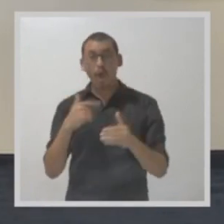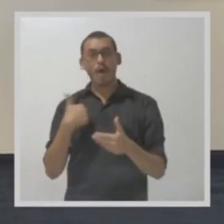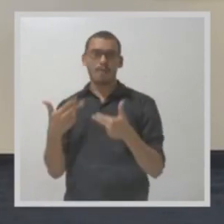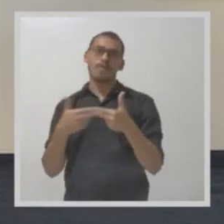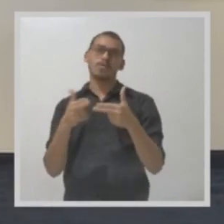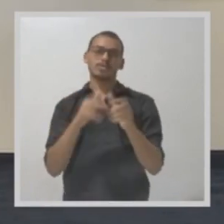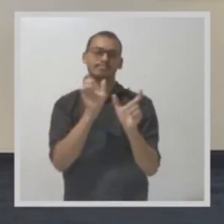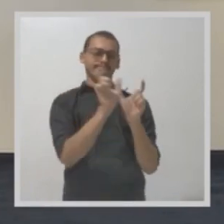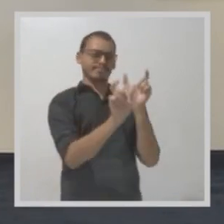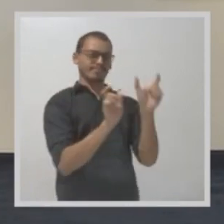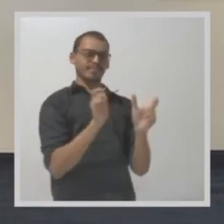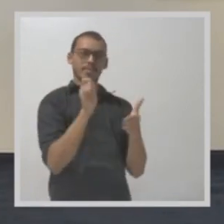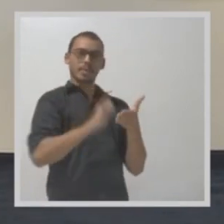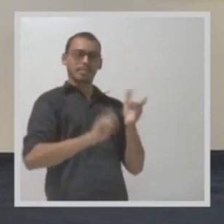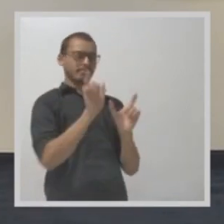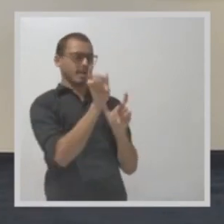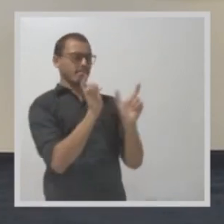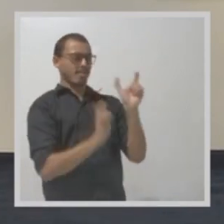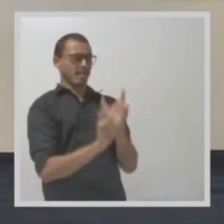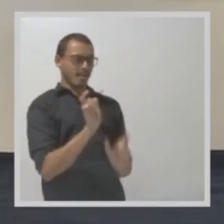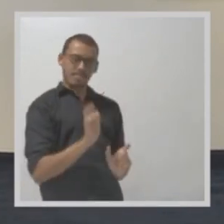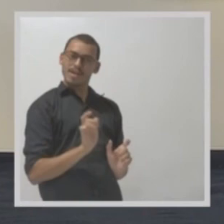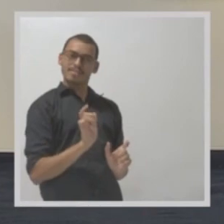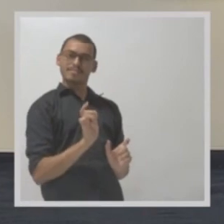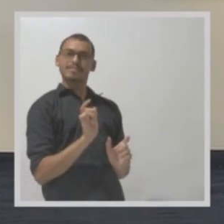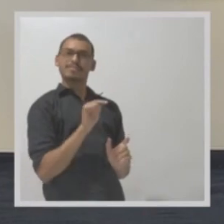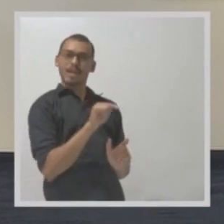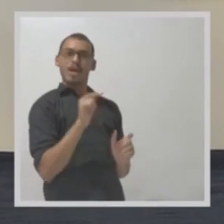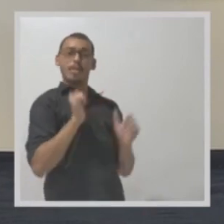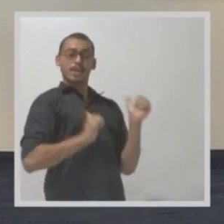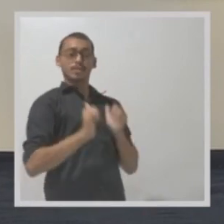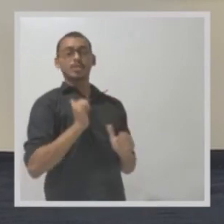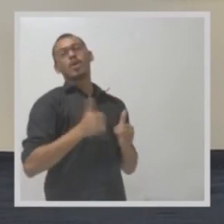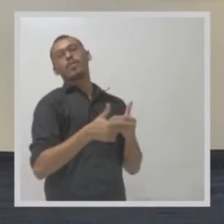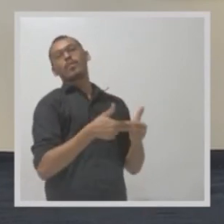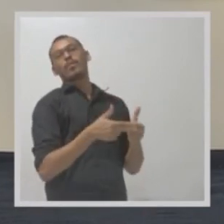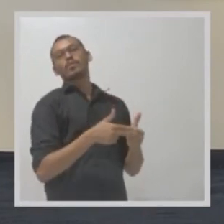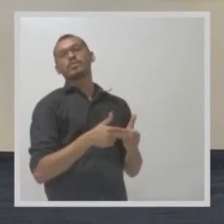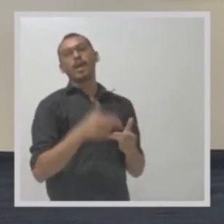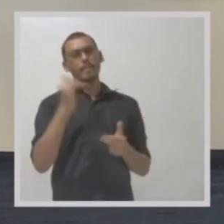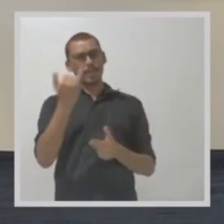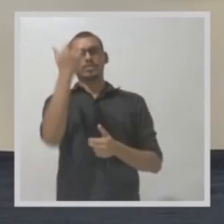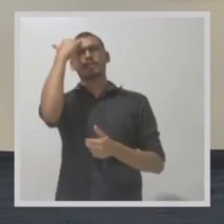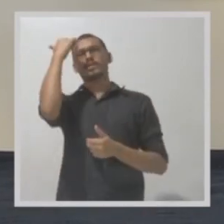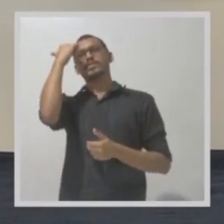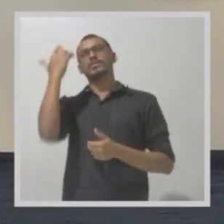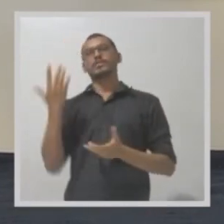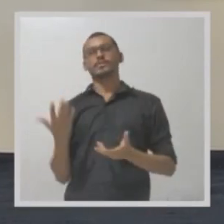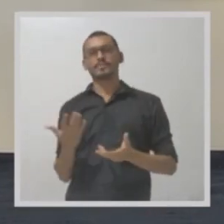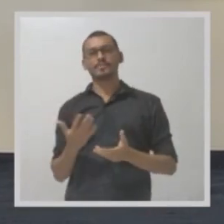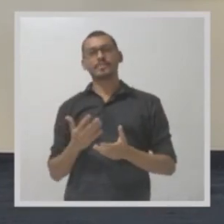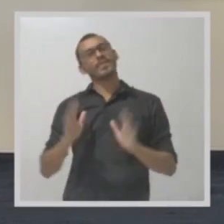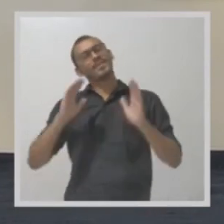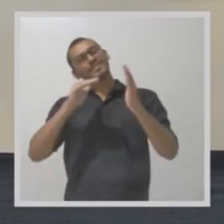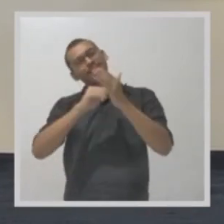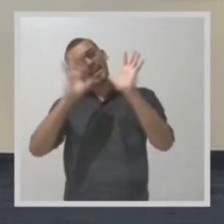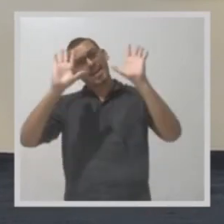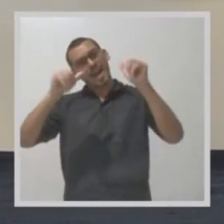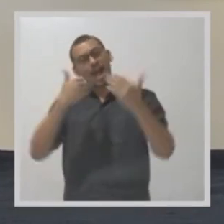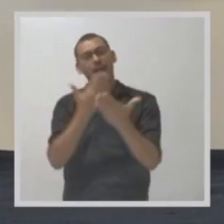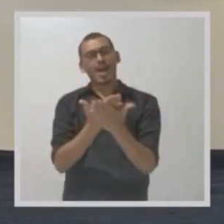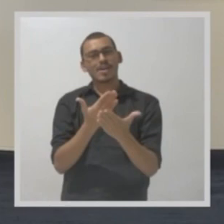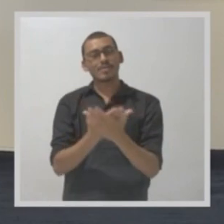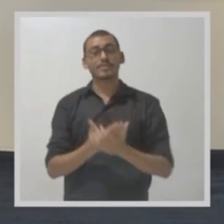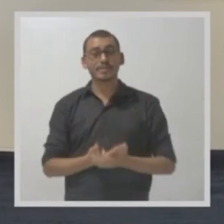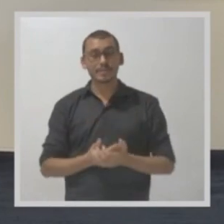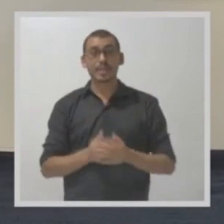estar presentes nesse personagem. É muito importante nós sabermos isso. Até a próxima aula, pessoal,